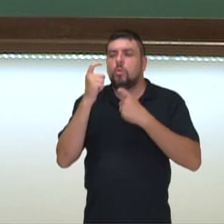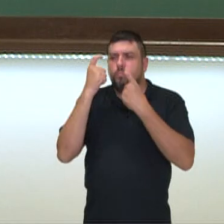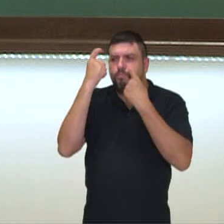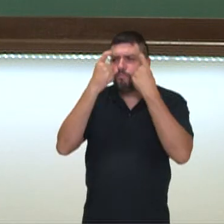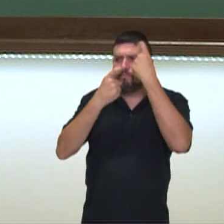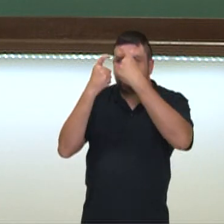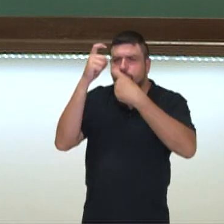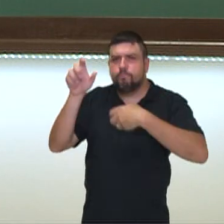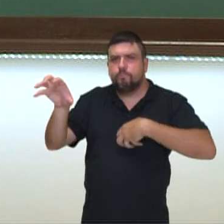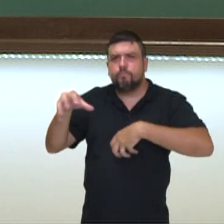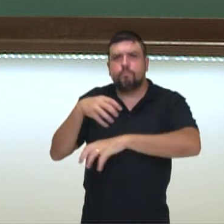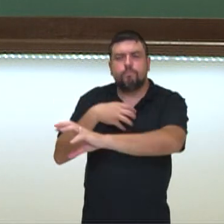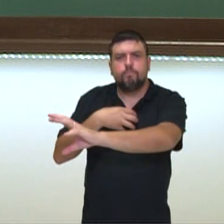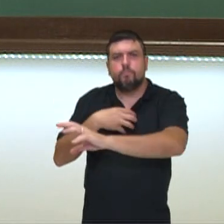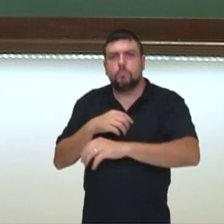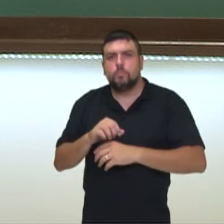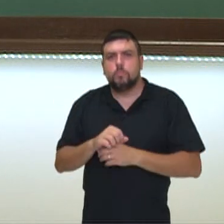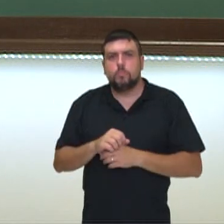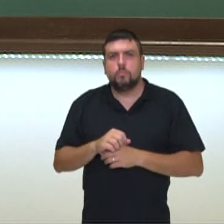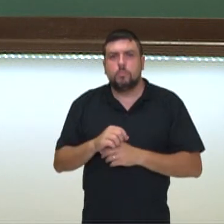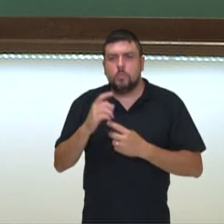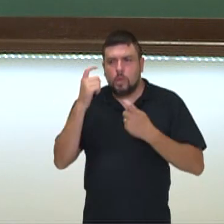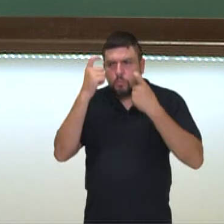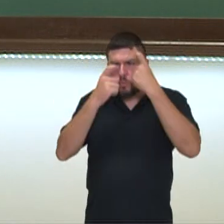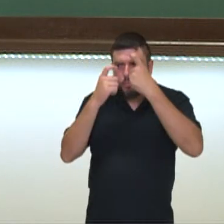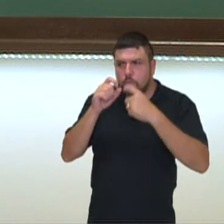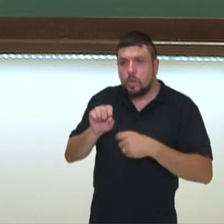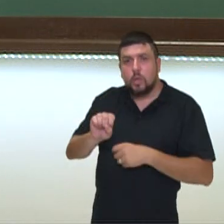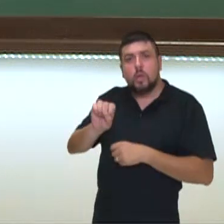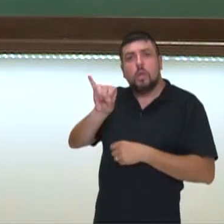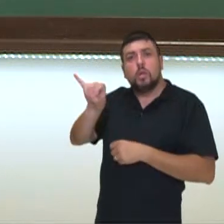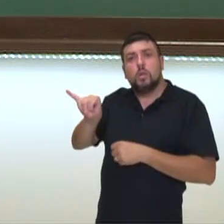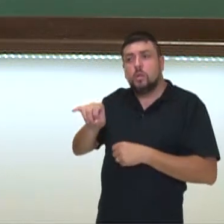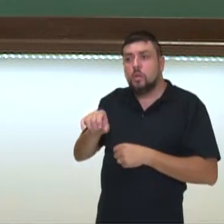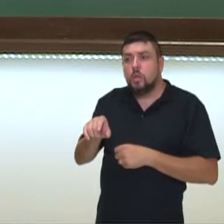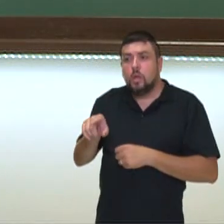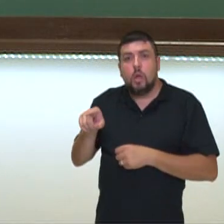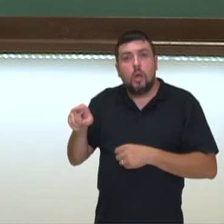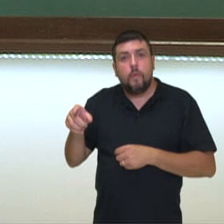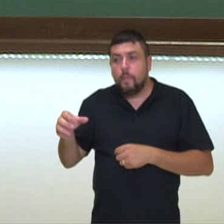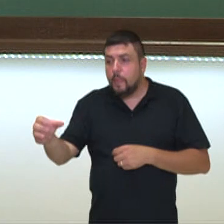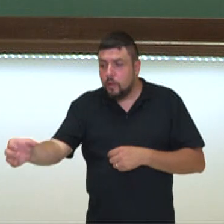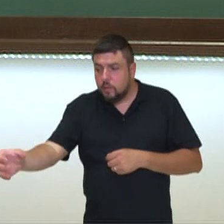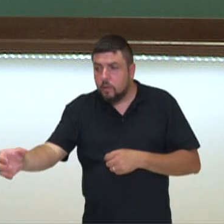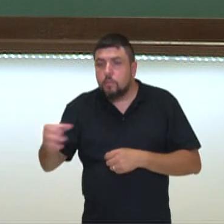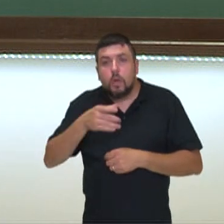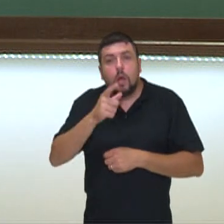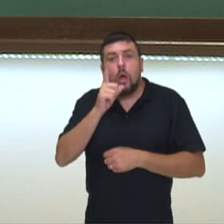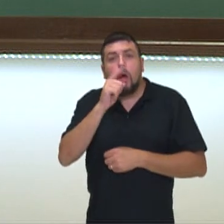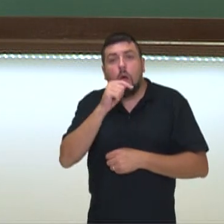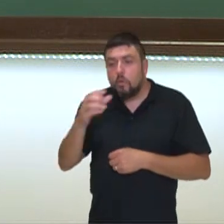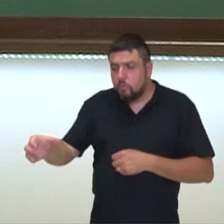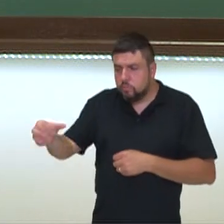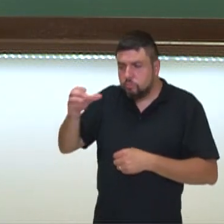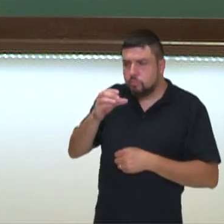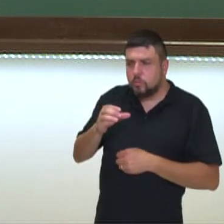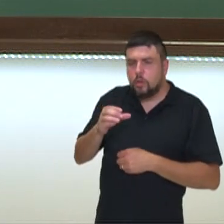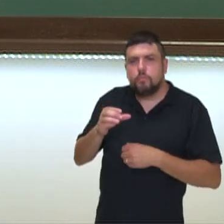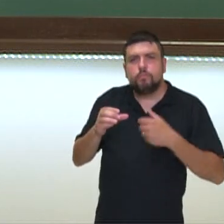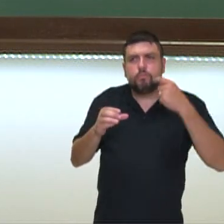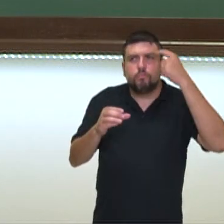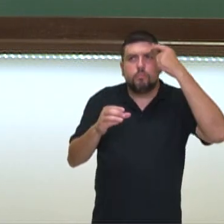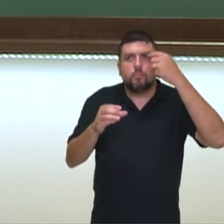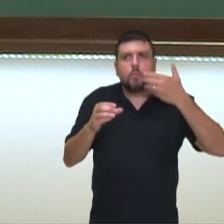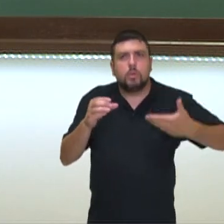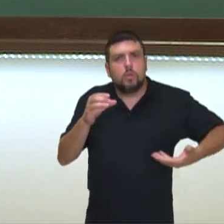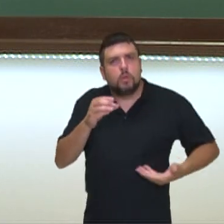empática, né? Se a pessoa está sedenta por um copo de água, eu não vou levar um café para a pessoa. Então, eu tenho que me colocar